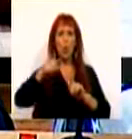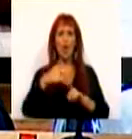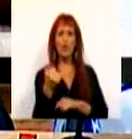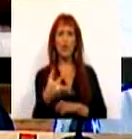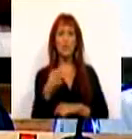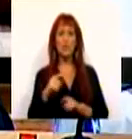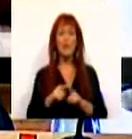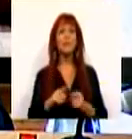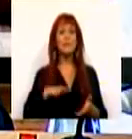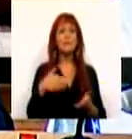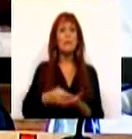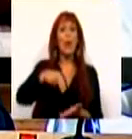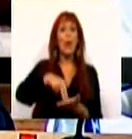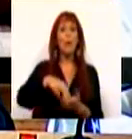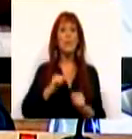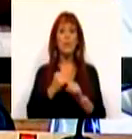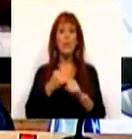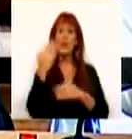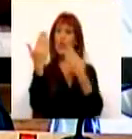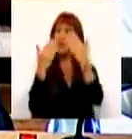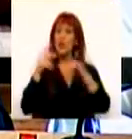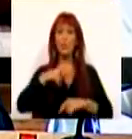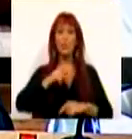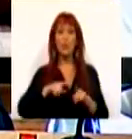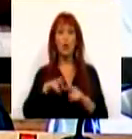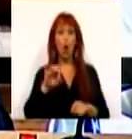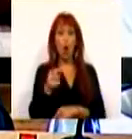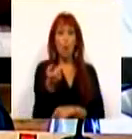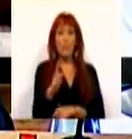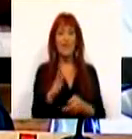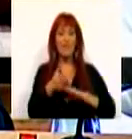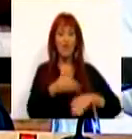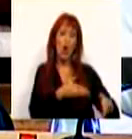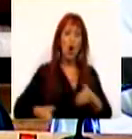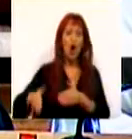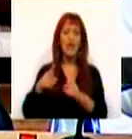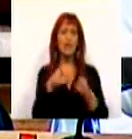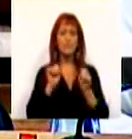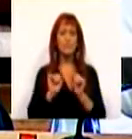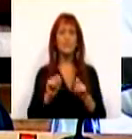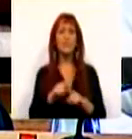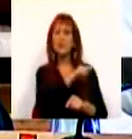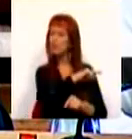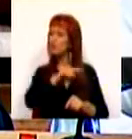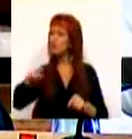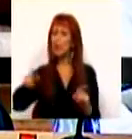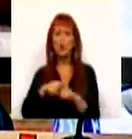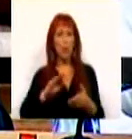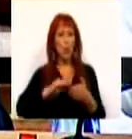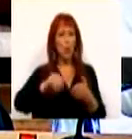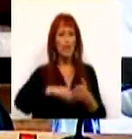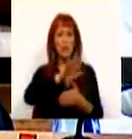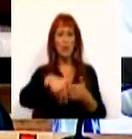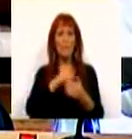2018. Reposicionámos o papel dos teatros nacionais e da OPART, através de orientações estratégicas transversais e de um contrato de